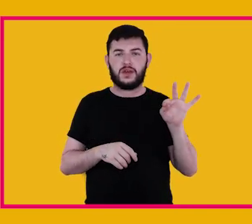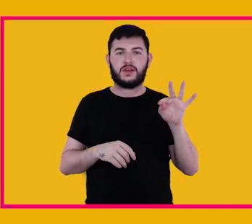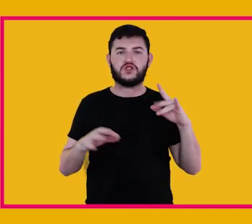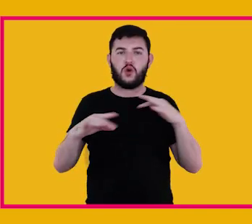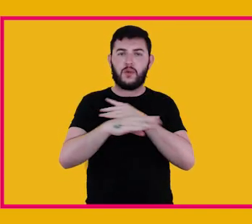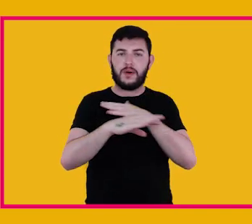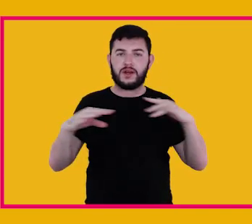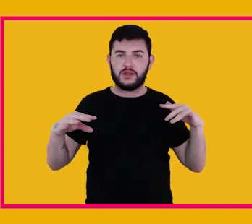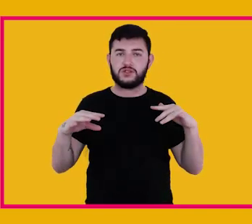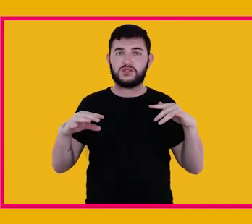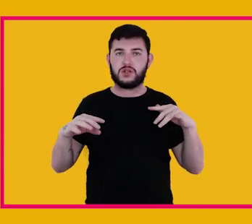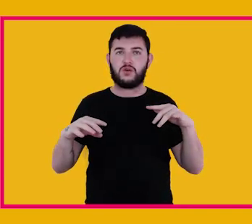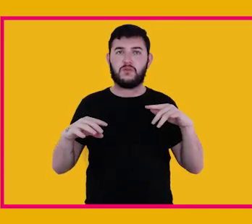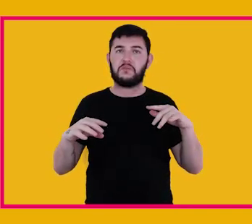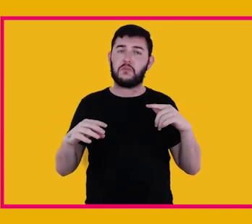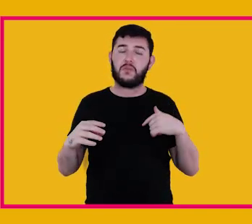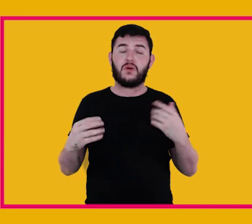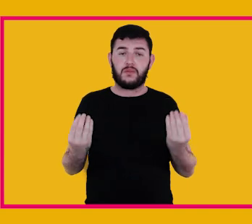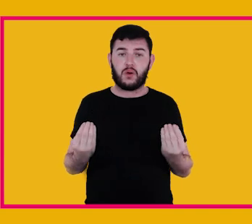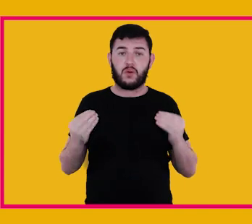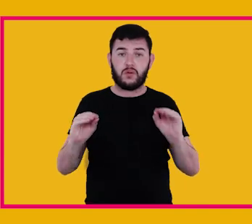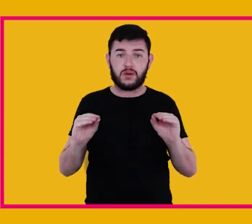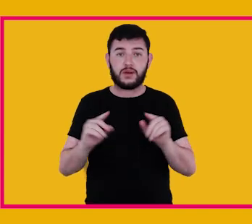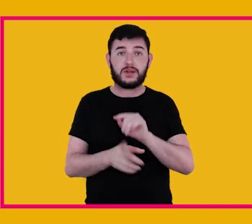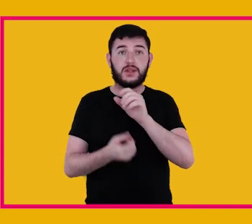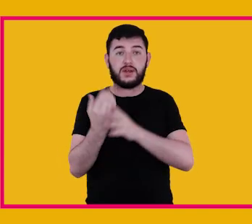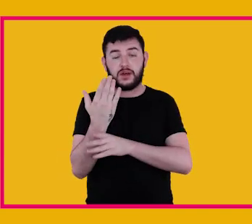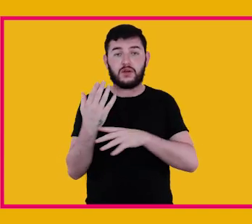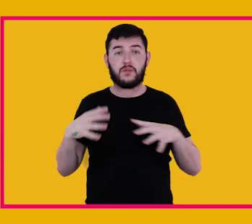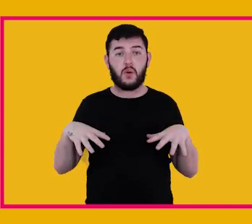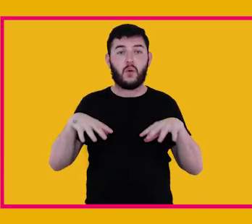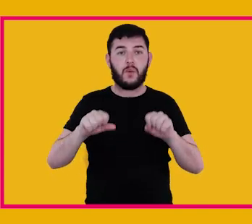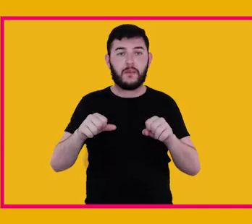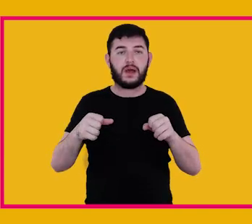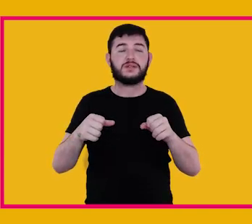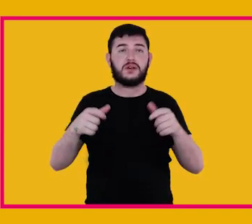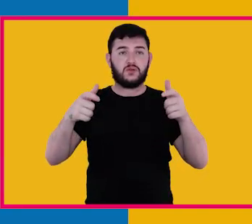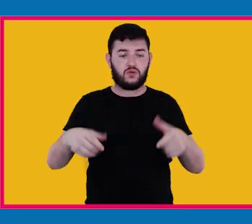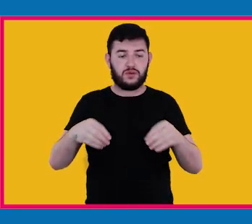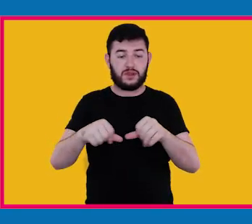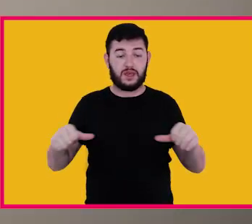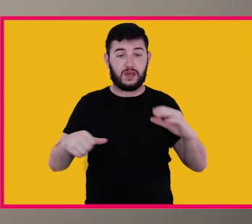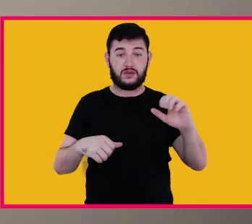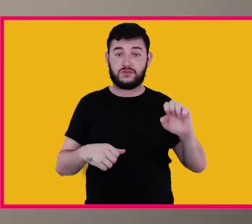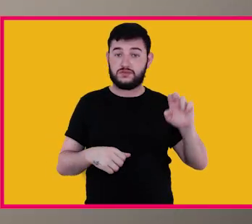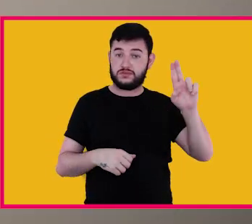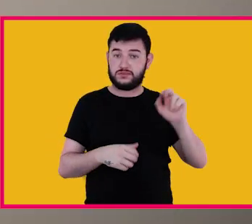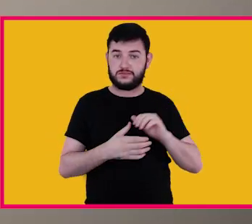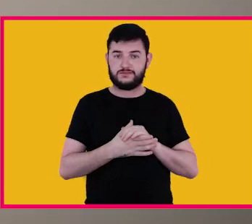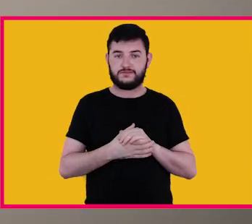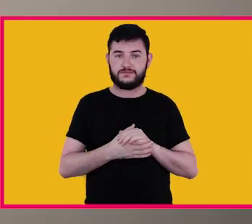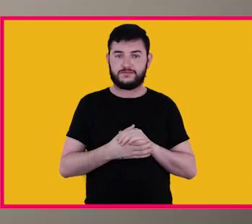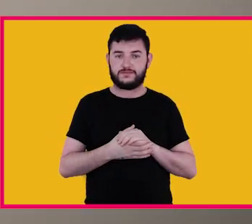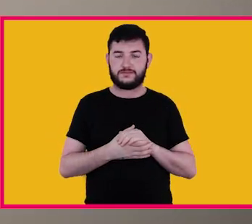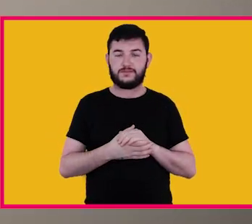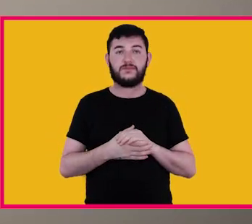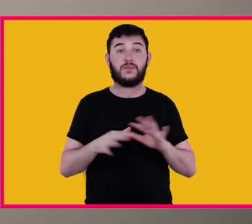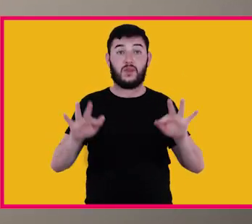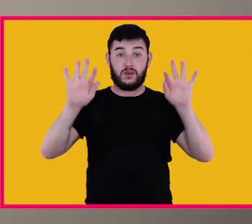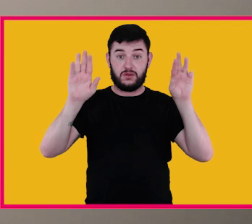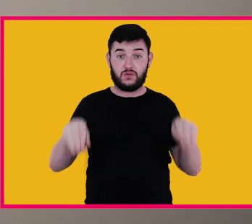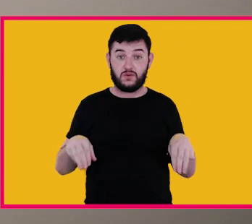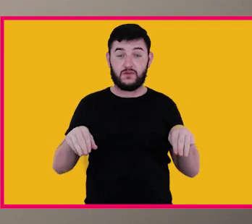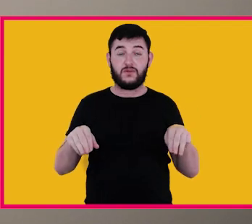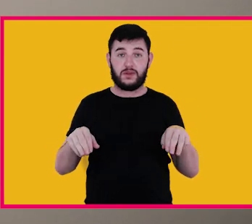forma a compor o entorno das edificações, criando uma ocupação qualificada dos terrenos públicos dos céus. No final desse processo de composição dos elementos